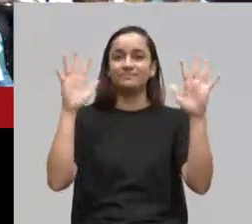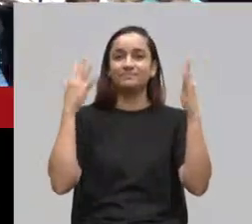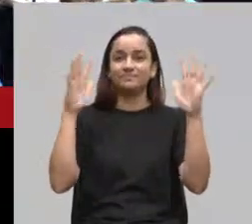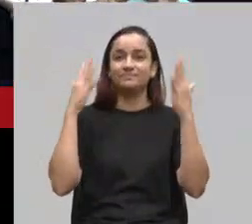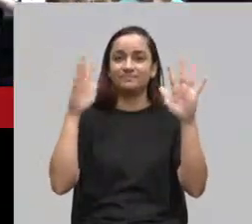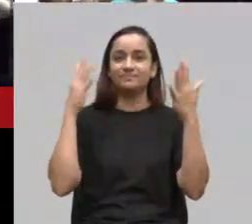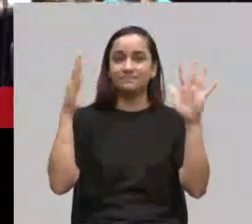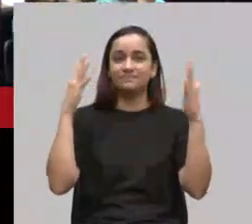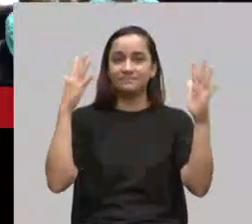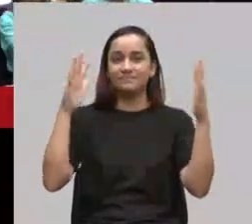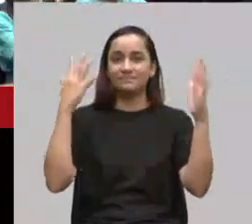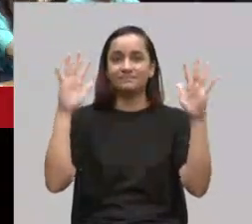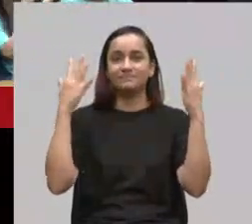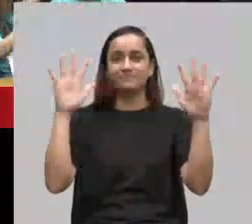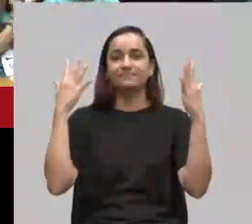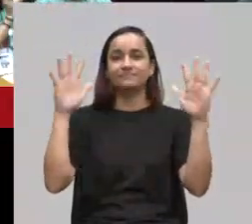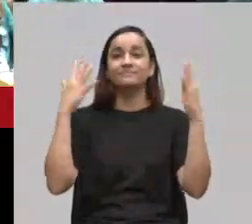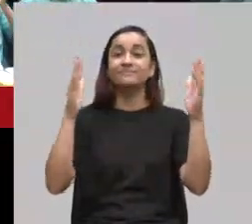obrigada